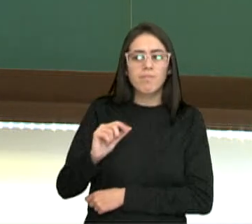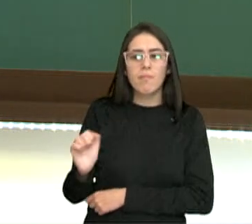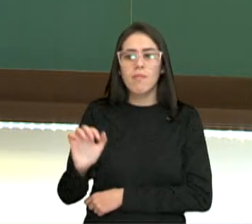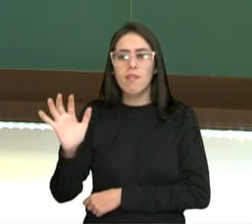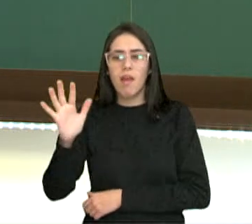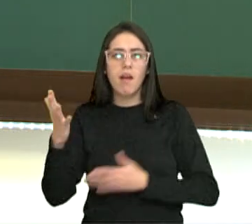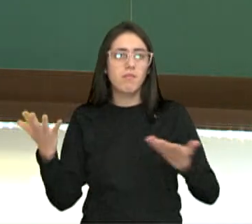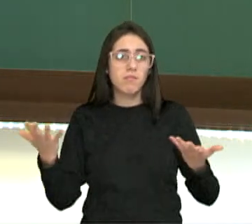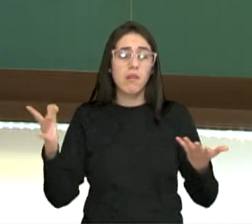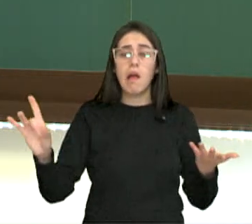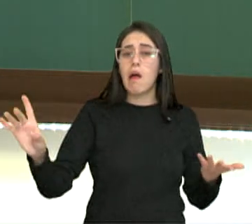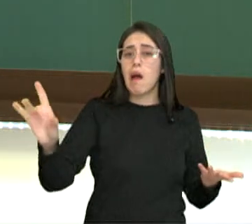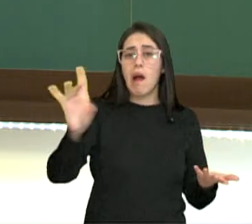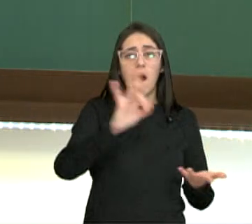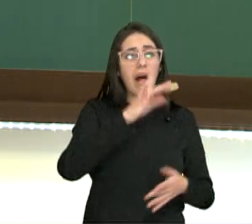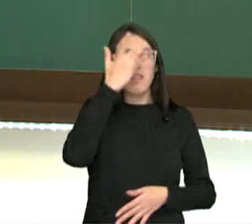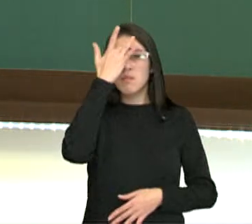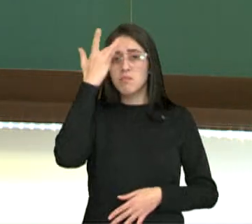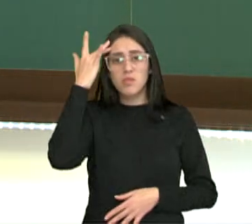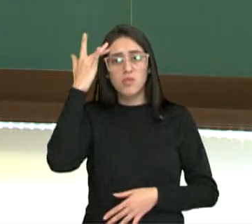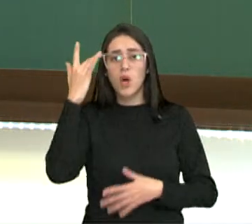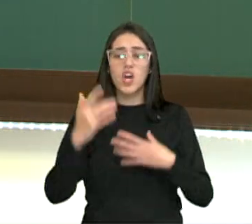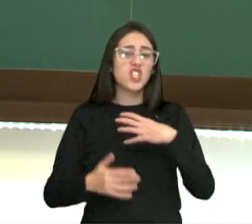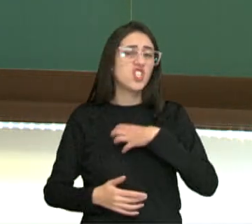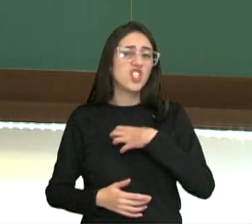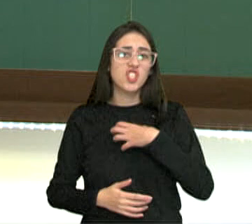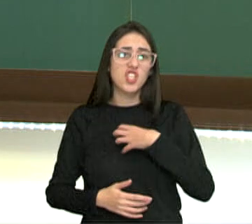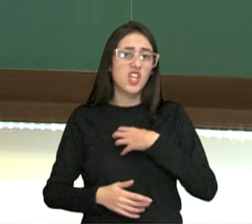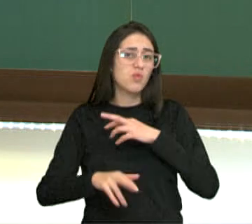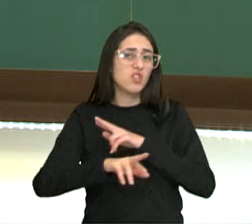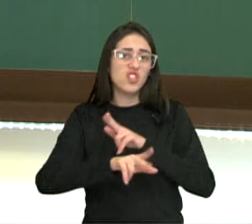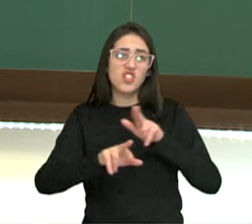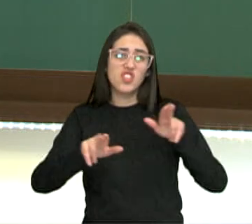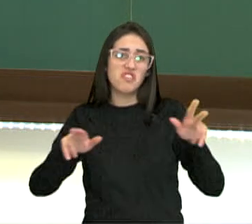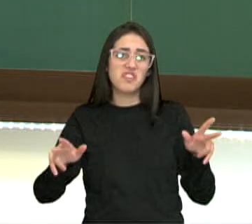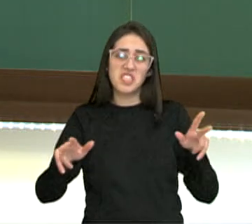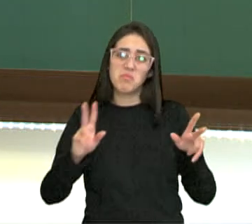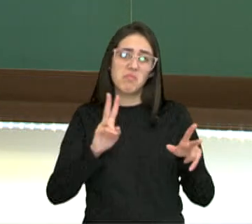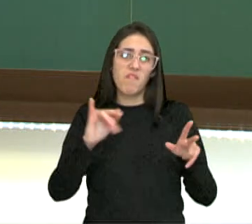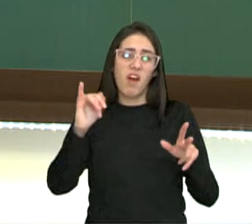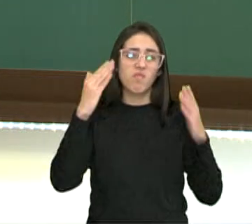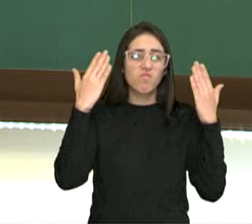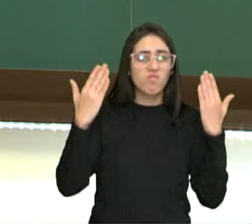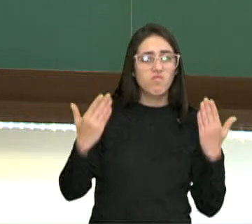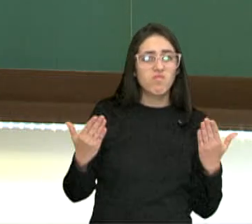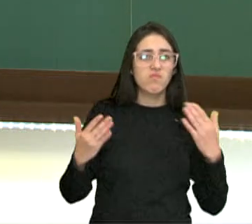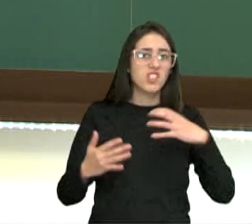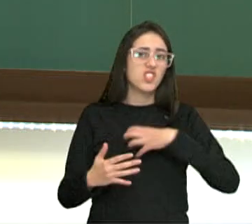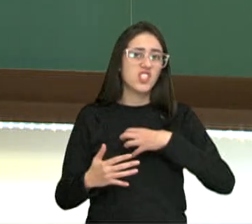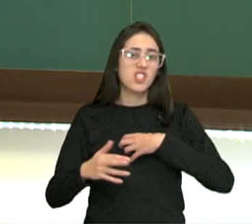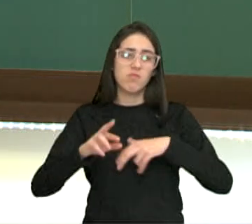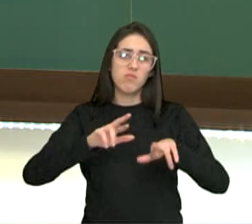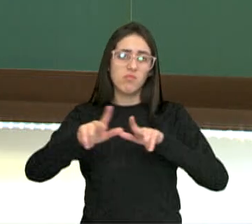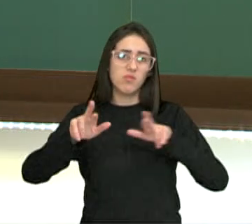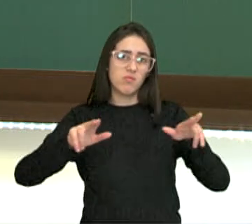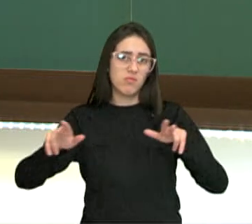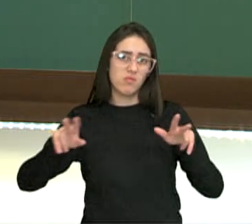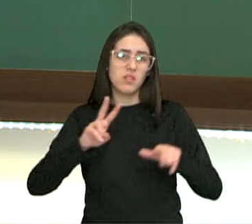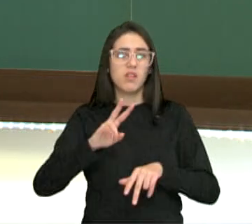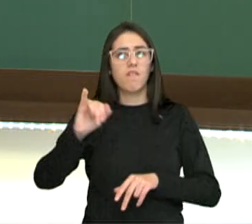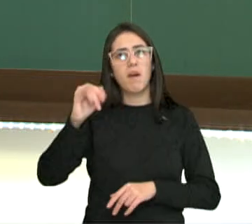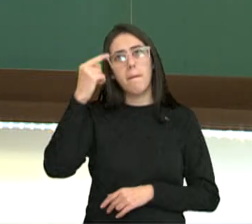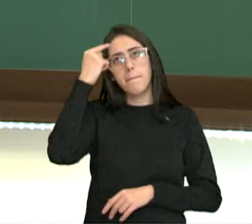Então, cada pessoa, ela vai analisar de uma forma diferente. Ela vai dar um